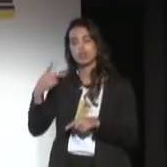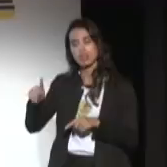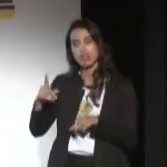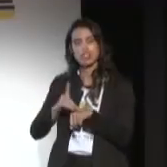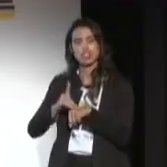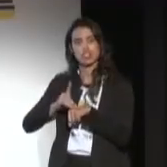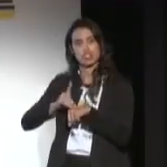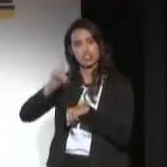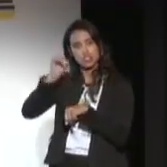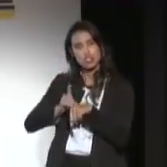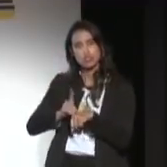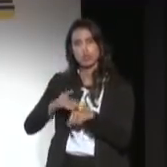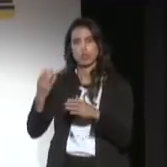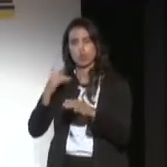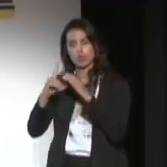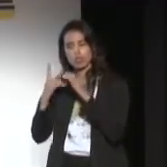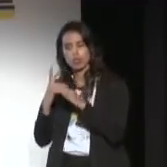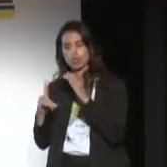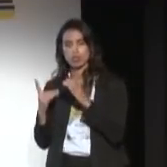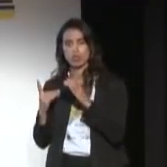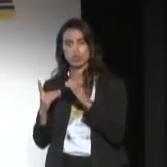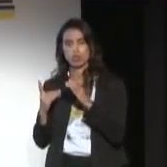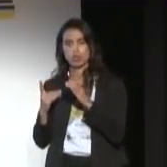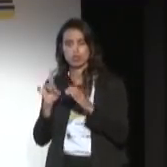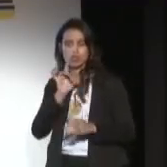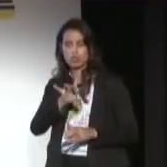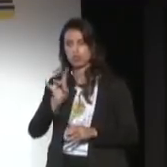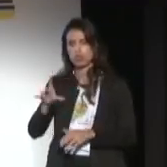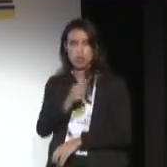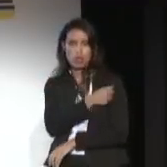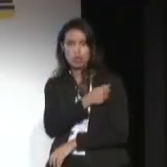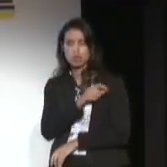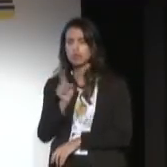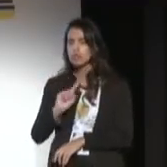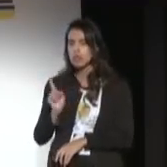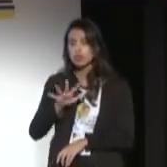oportunidades que nós temos aí para coordenador, para professor e para a gente, aluno. Tá?